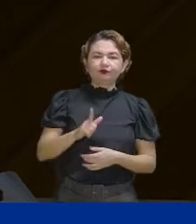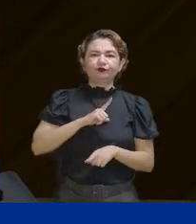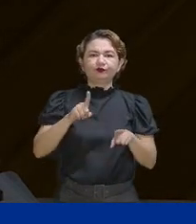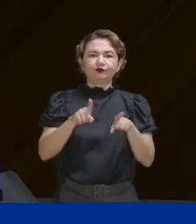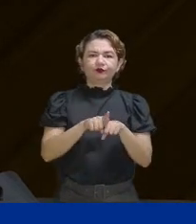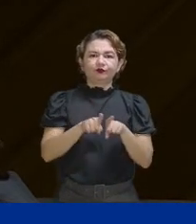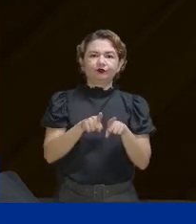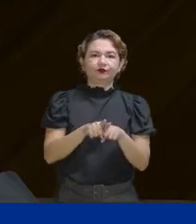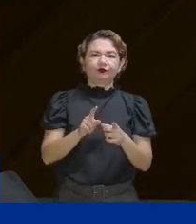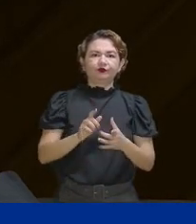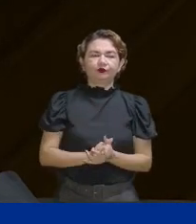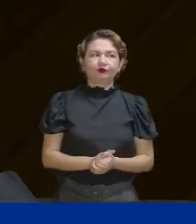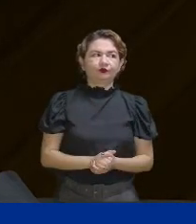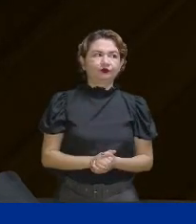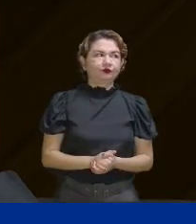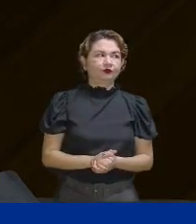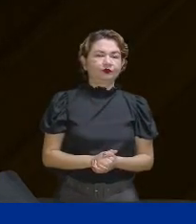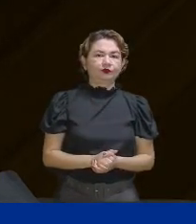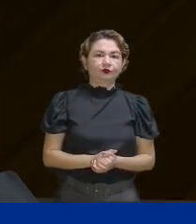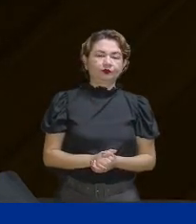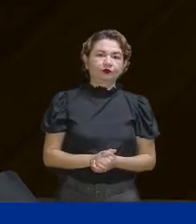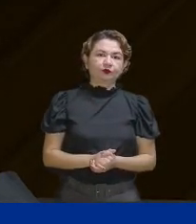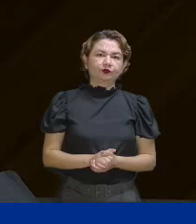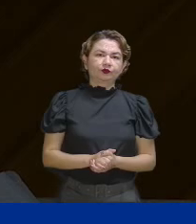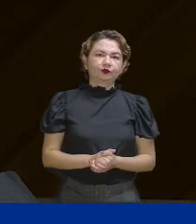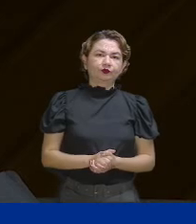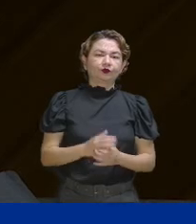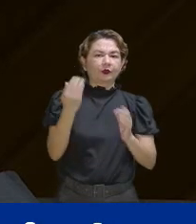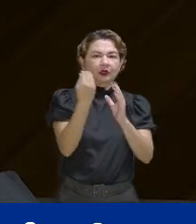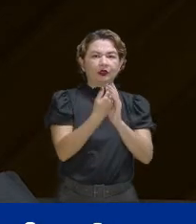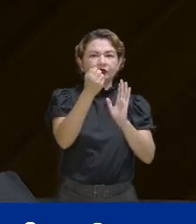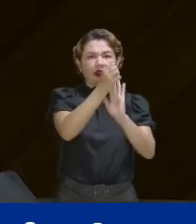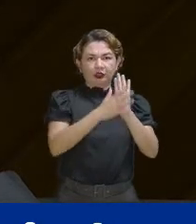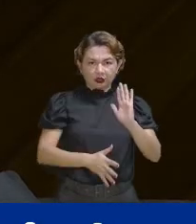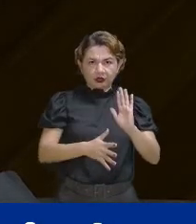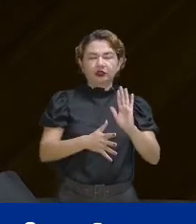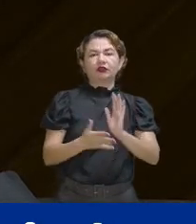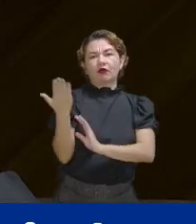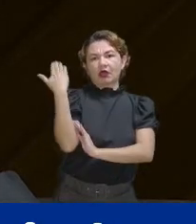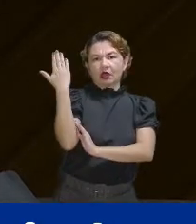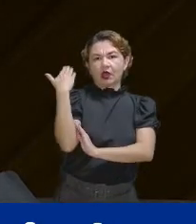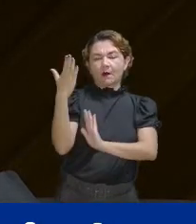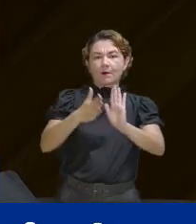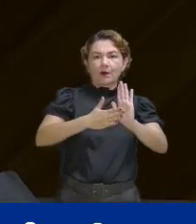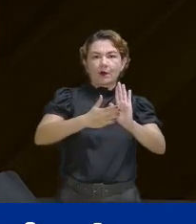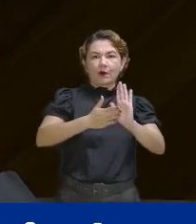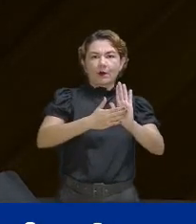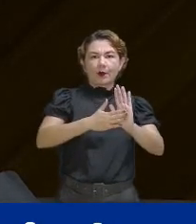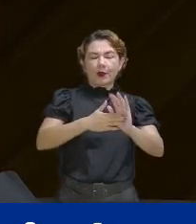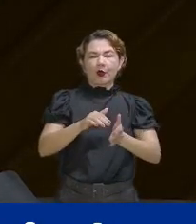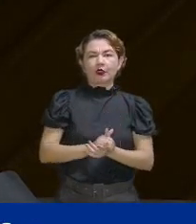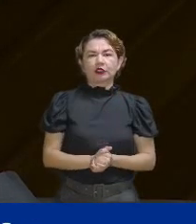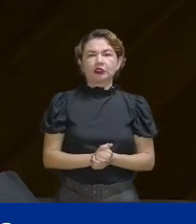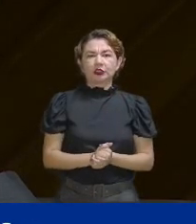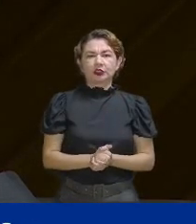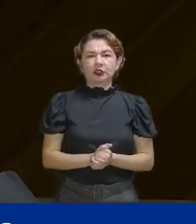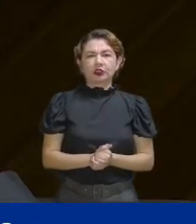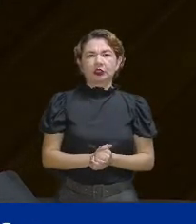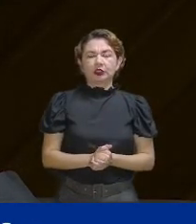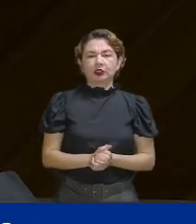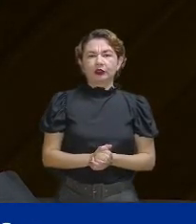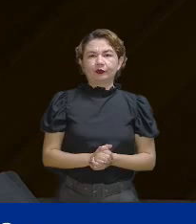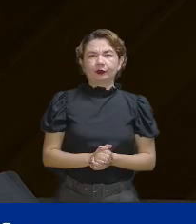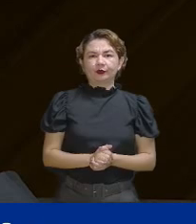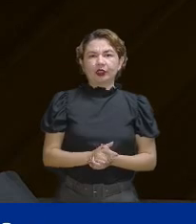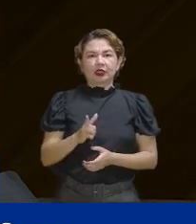temos aqui, portanto, uma situação em que os embargos de declaração anteriormente propostos deveriam ter tido, segundo a tese